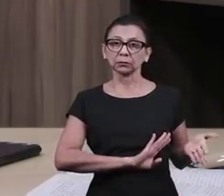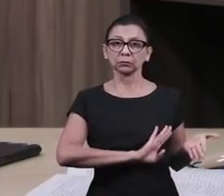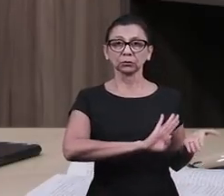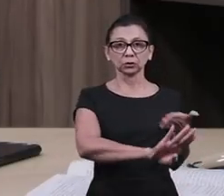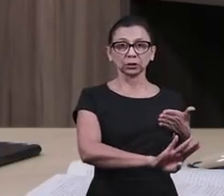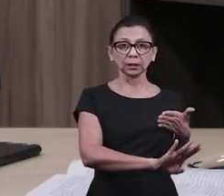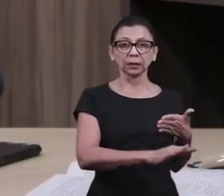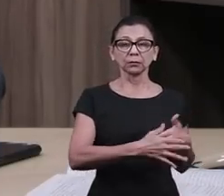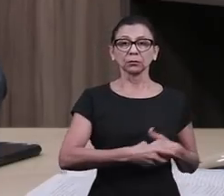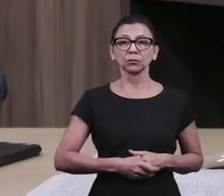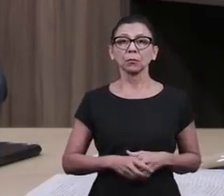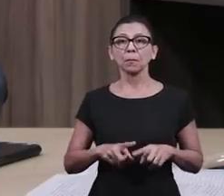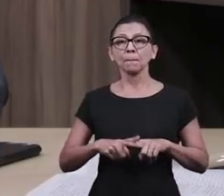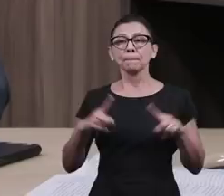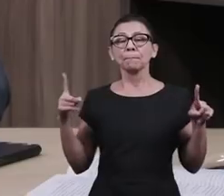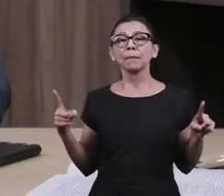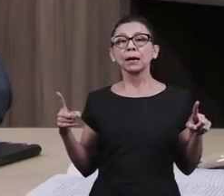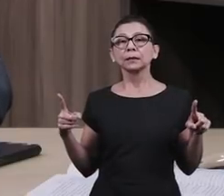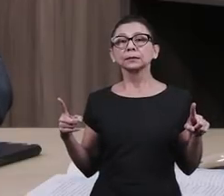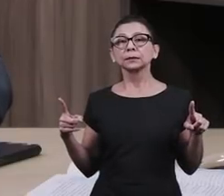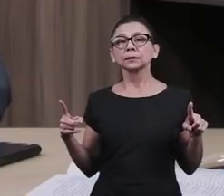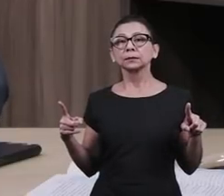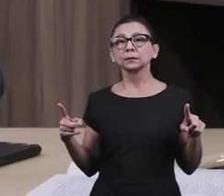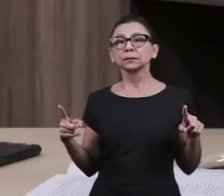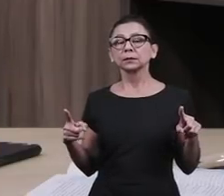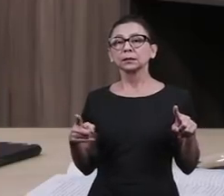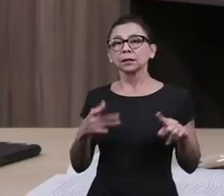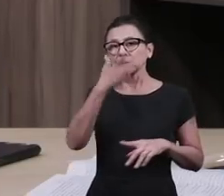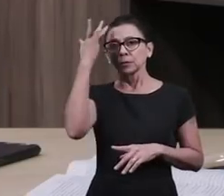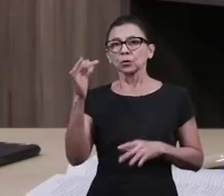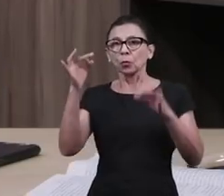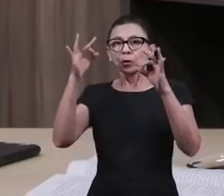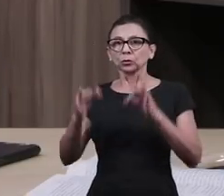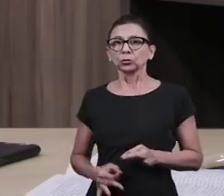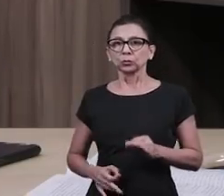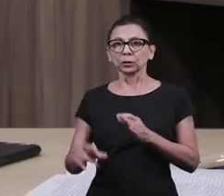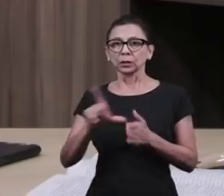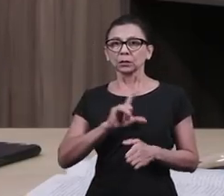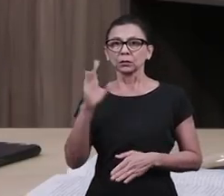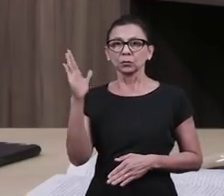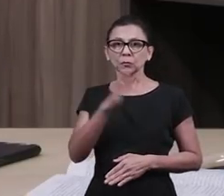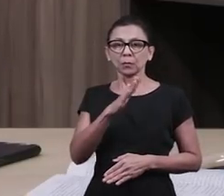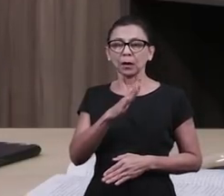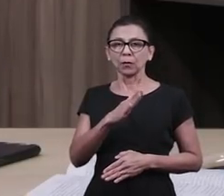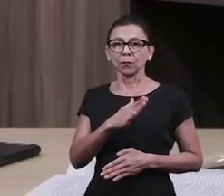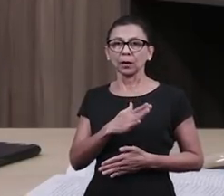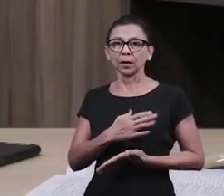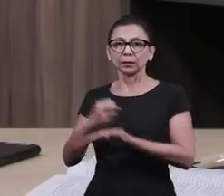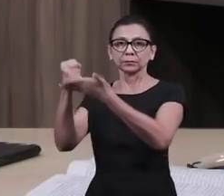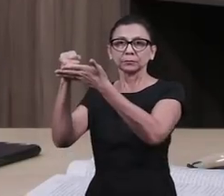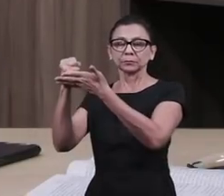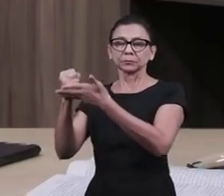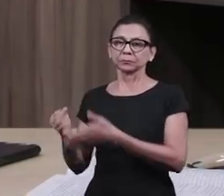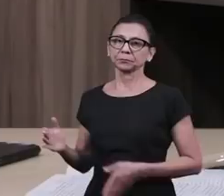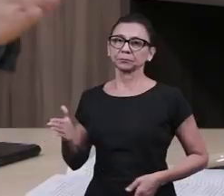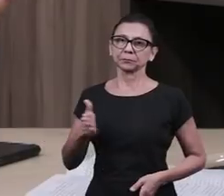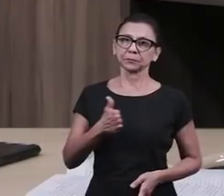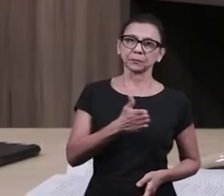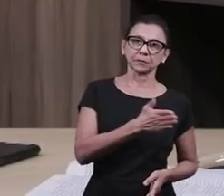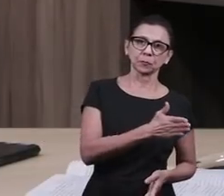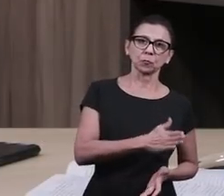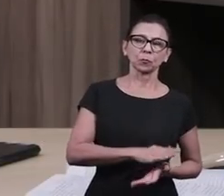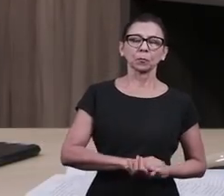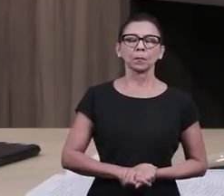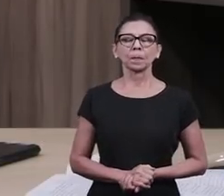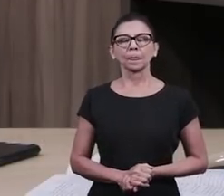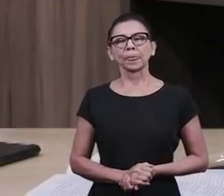levado antes do mal. Pastor Marcelo Ferreira. Durante todas as edições